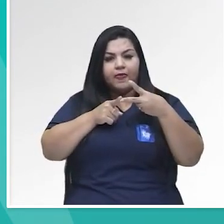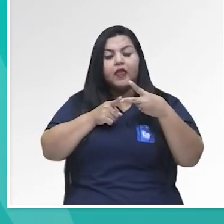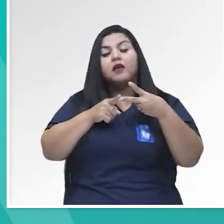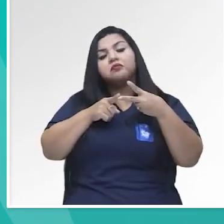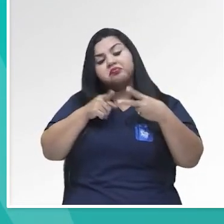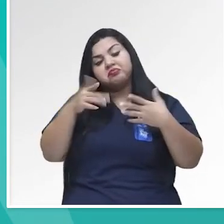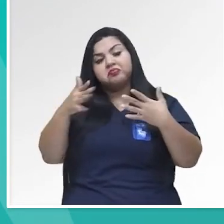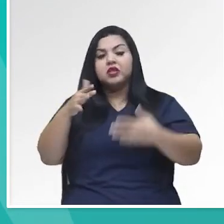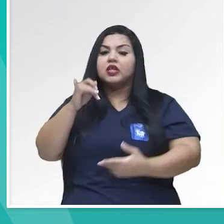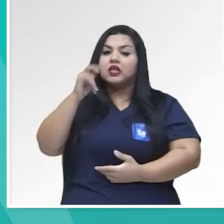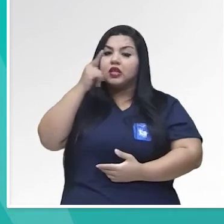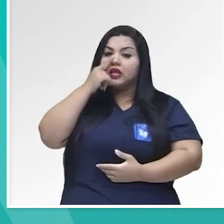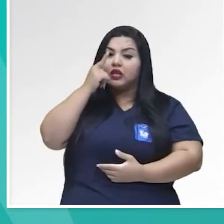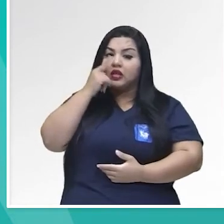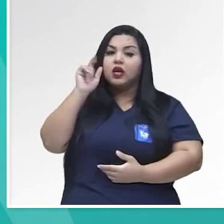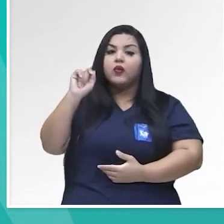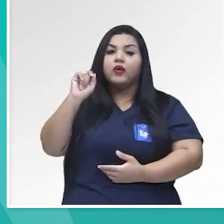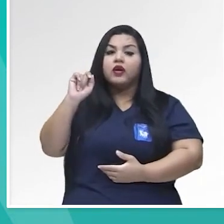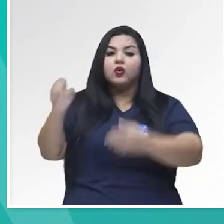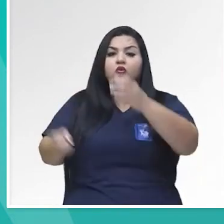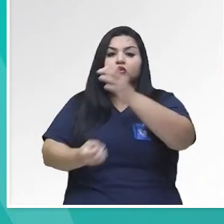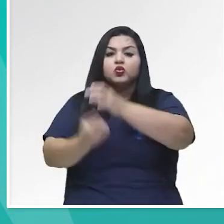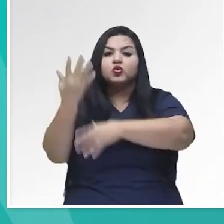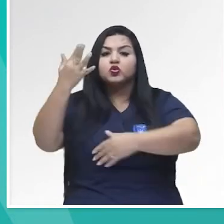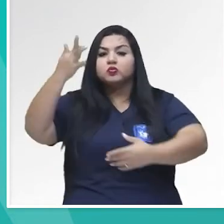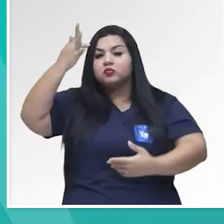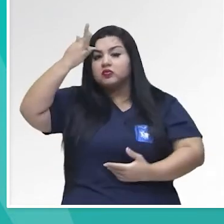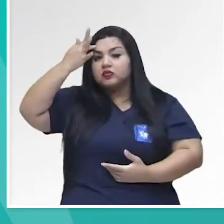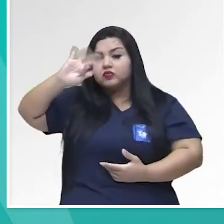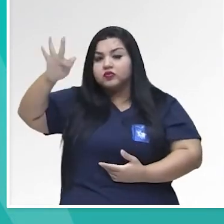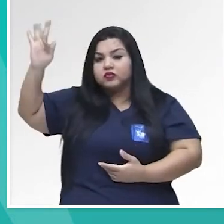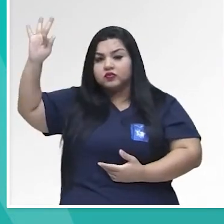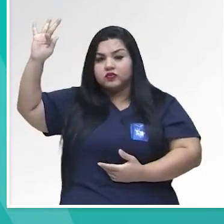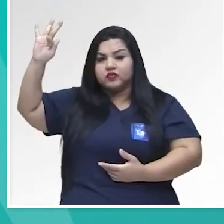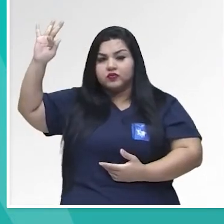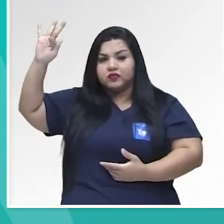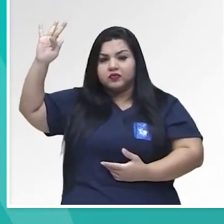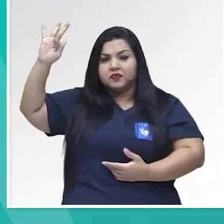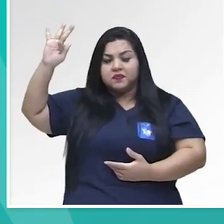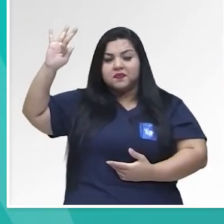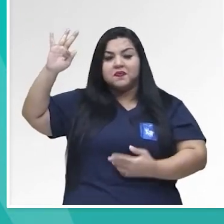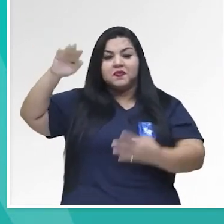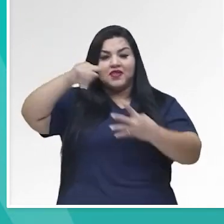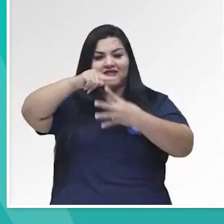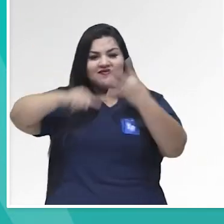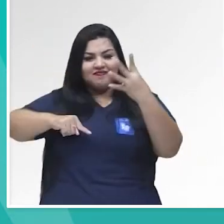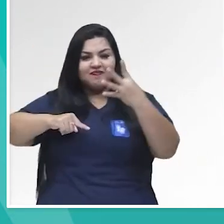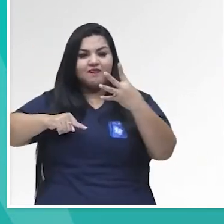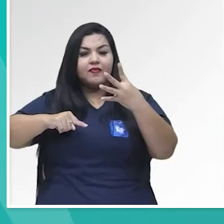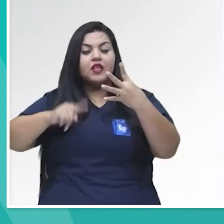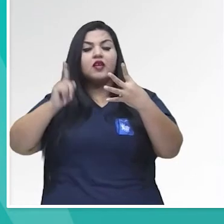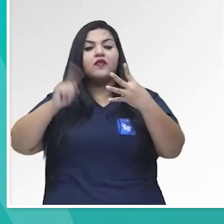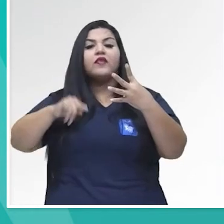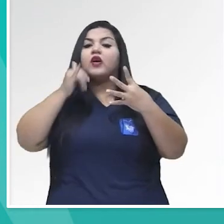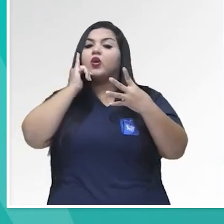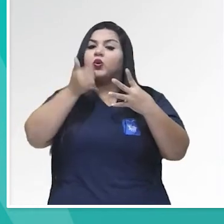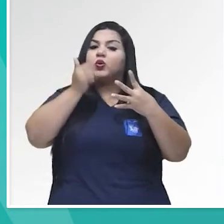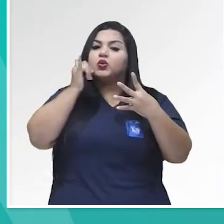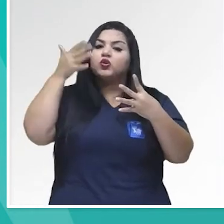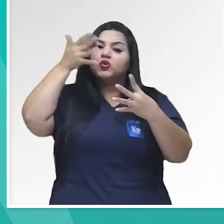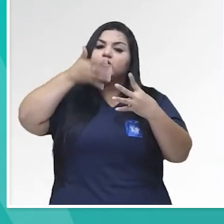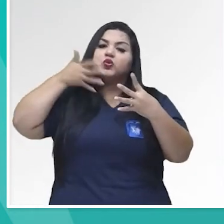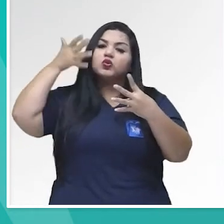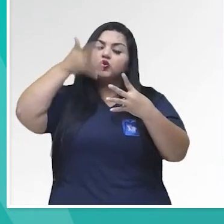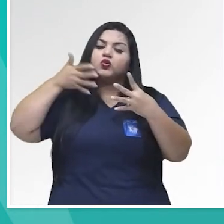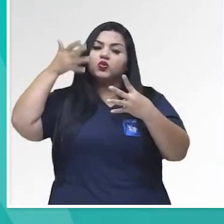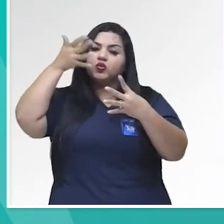Antiga, é o surgimento da filosofia, em que você vai ver um discurso